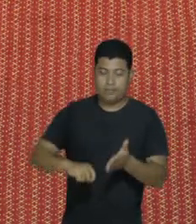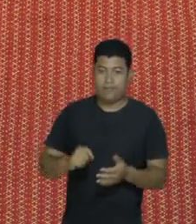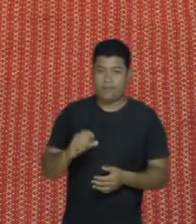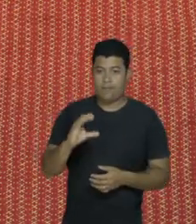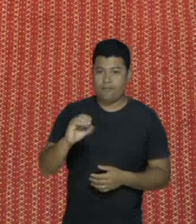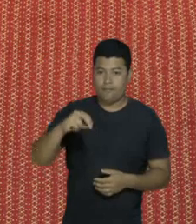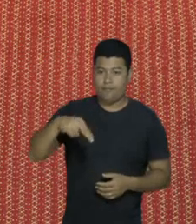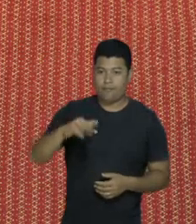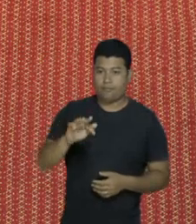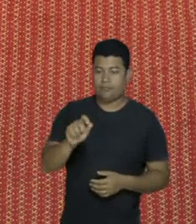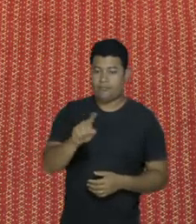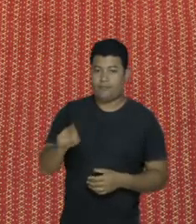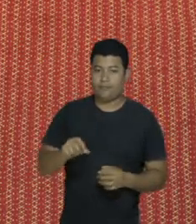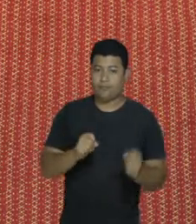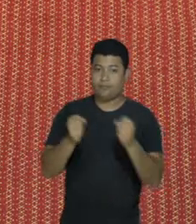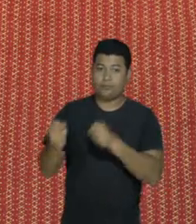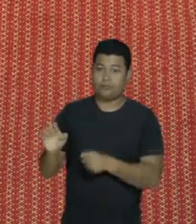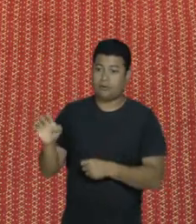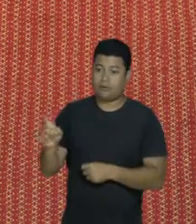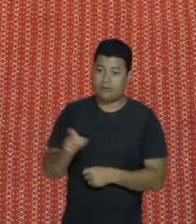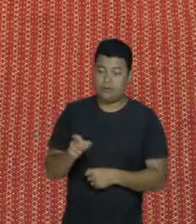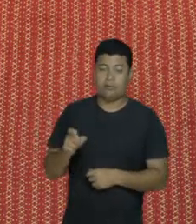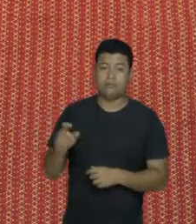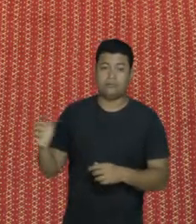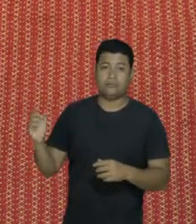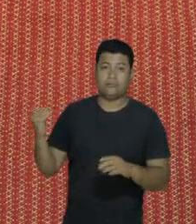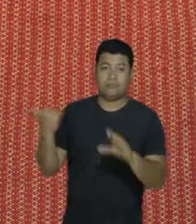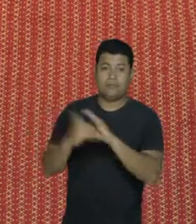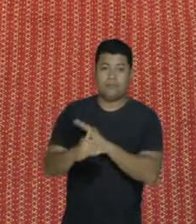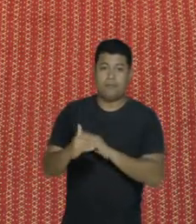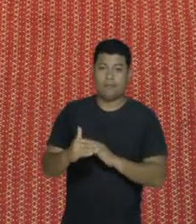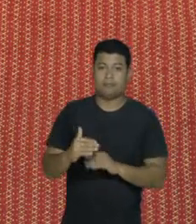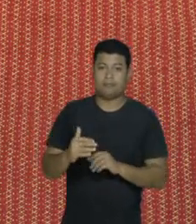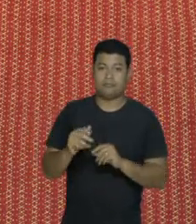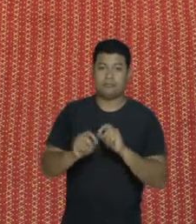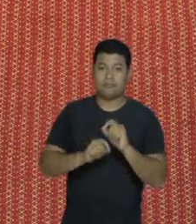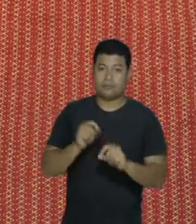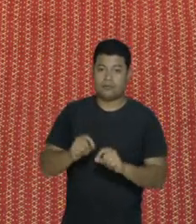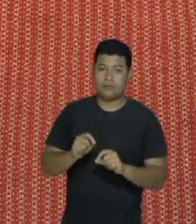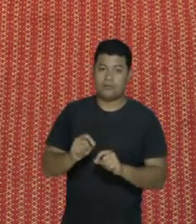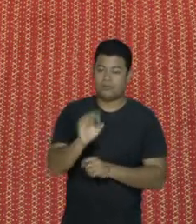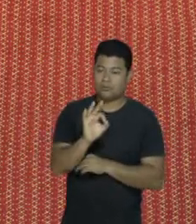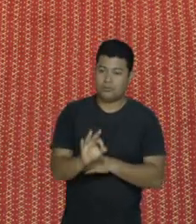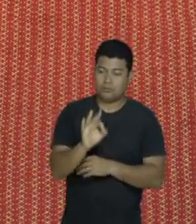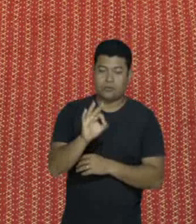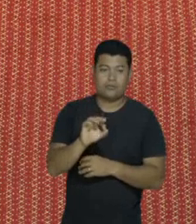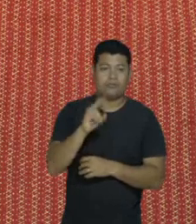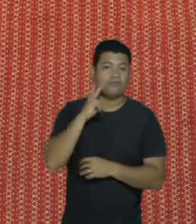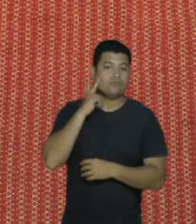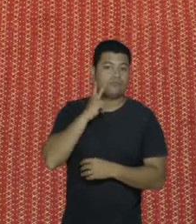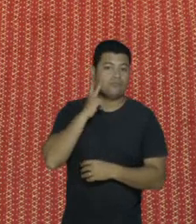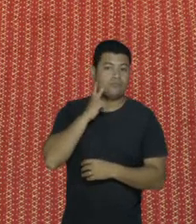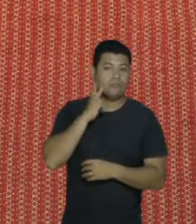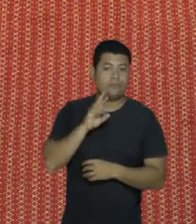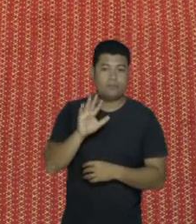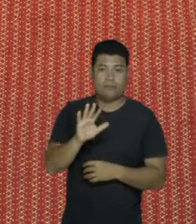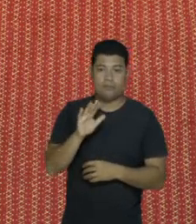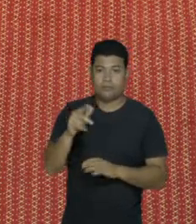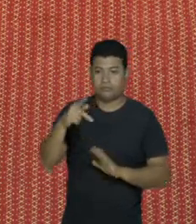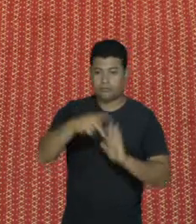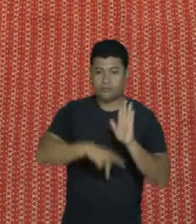enviaria para essa casa a questão do subsídio do vinho. Pois esse projeto ele contempla muito mais do que o